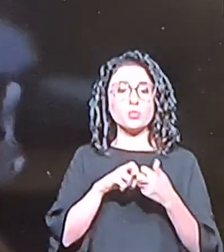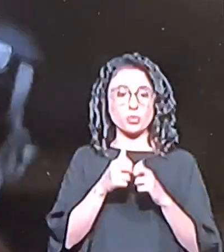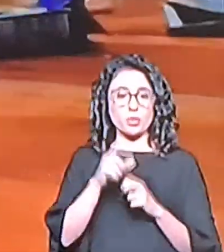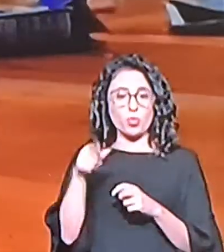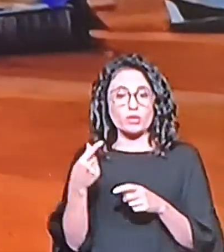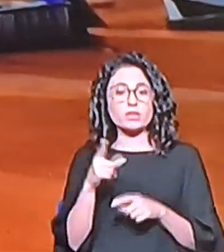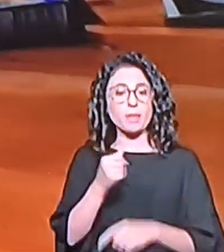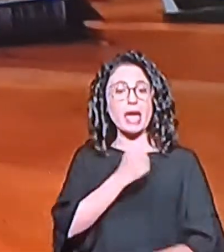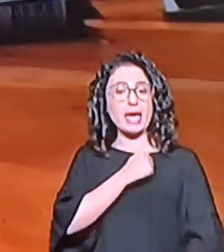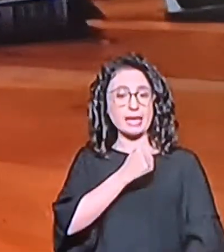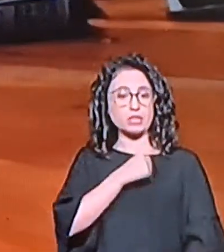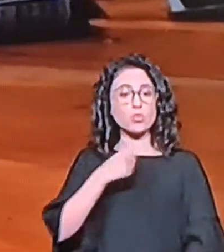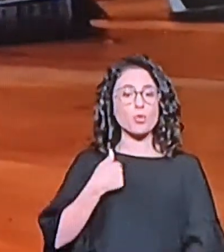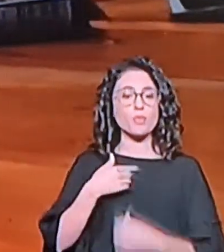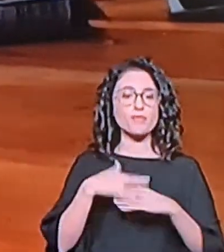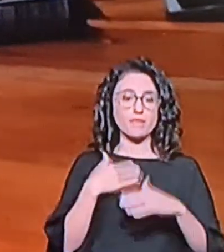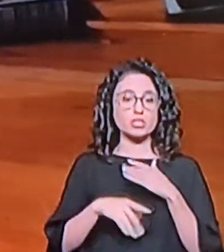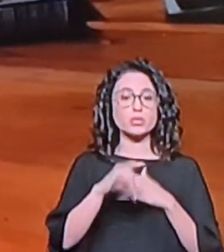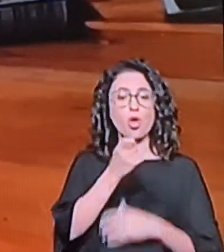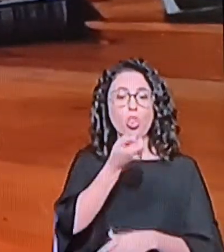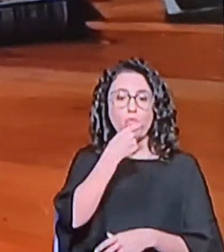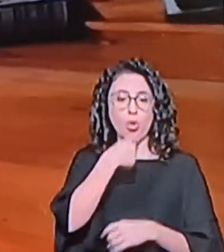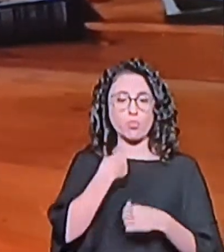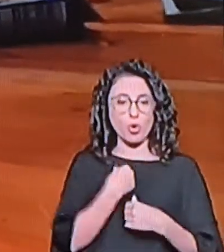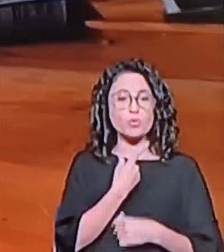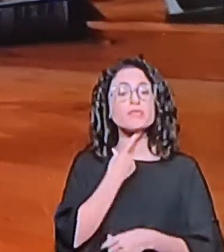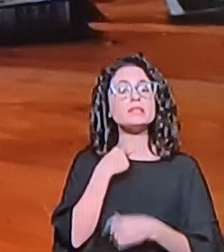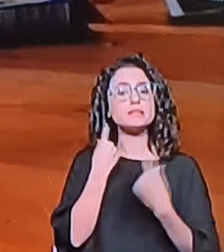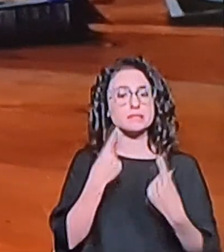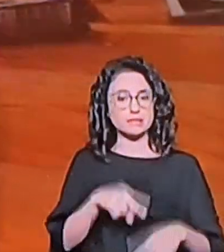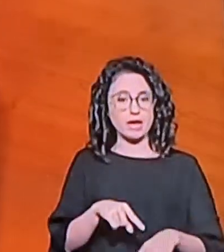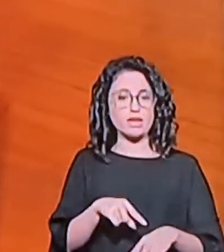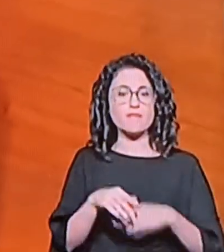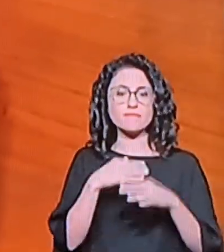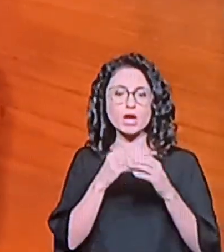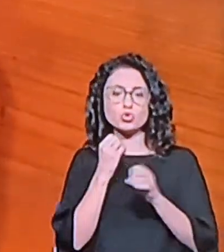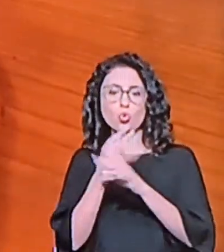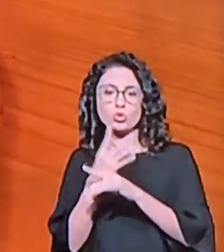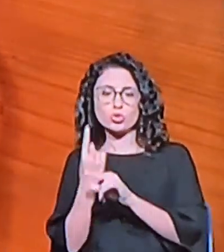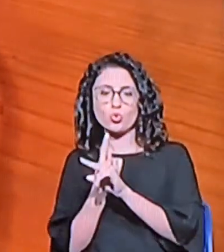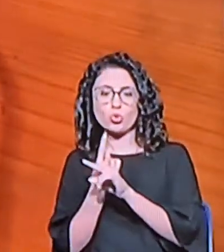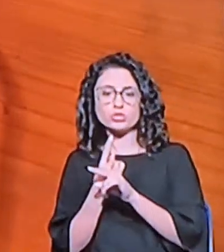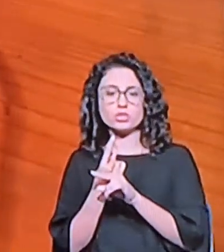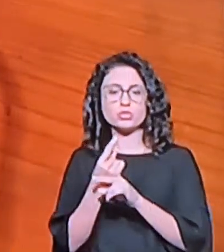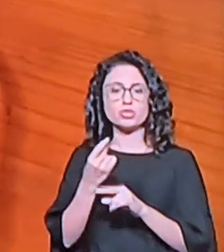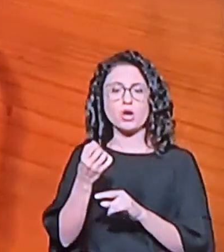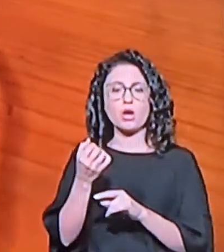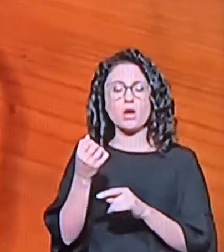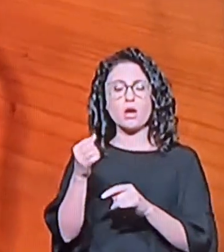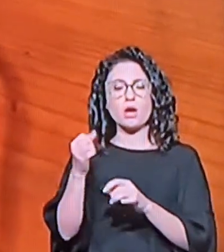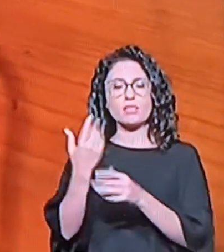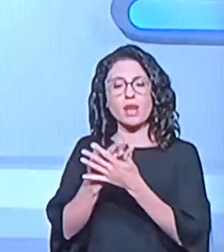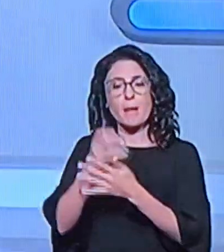pelos consumidores, também eles dependentes, recorrendo a todo o tipo de produtos com impurezas e